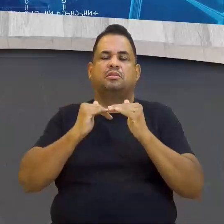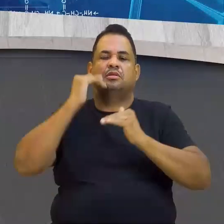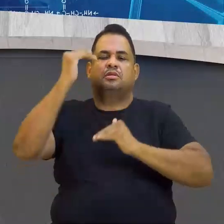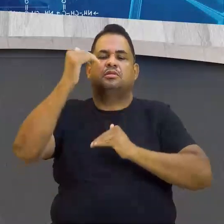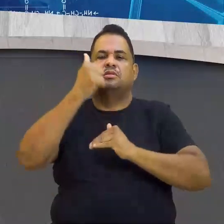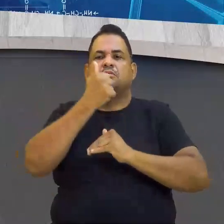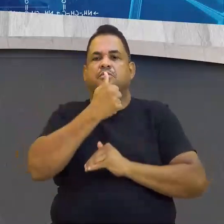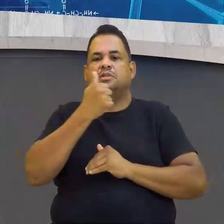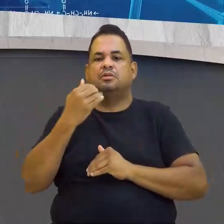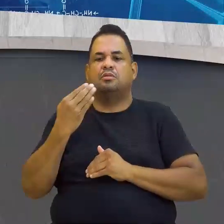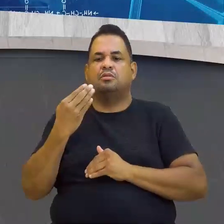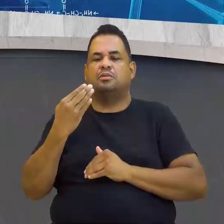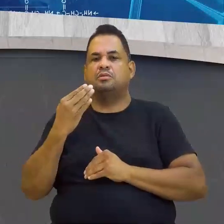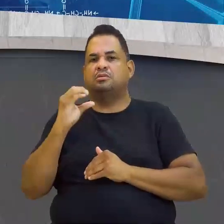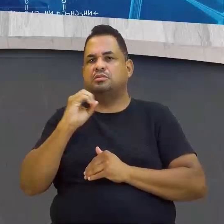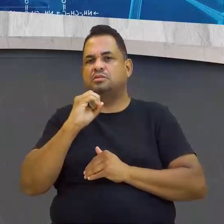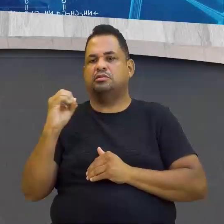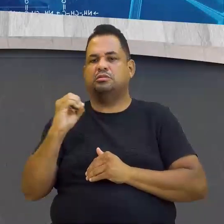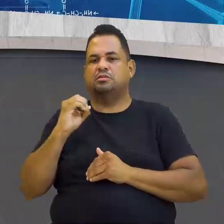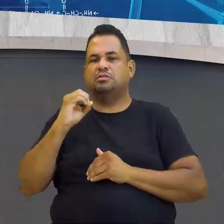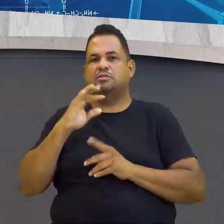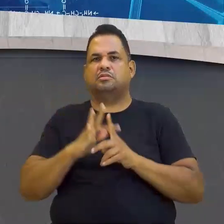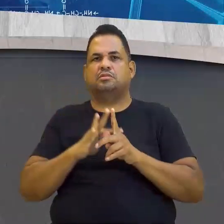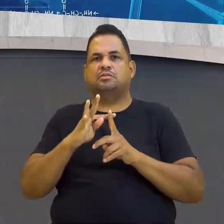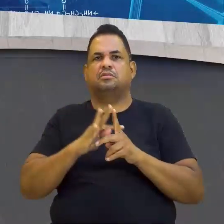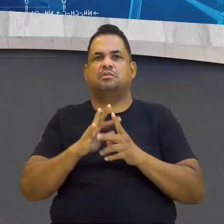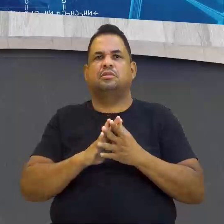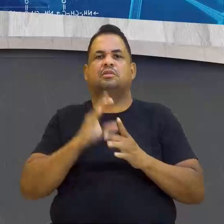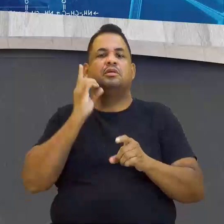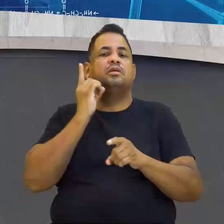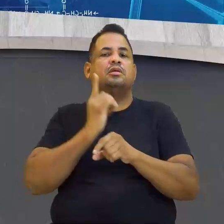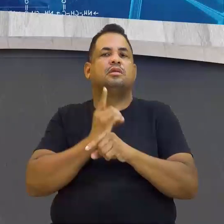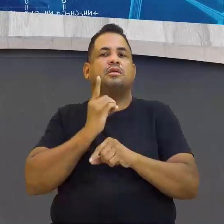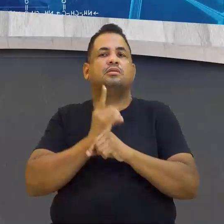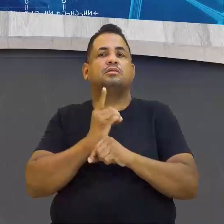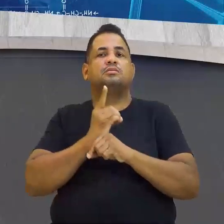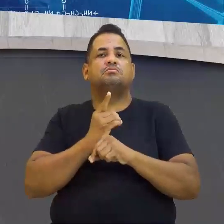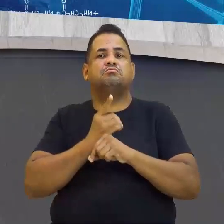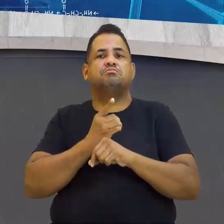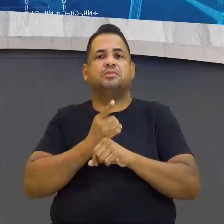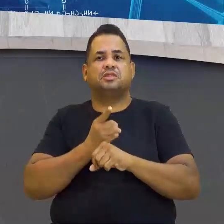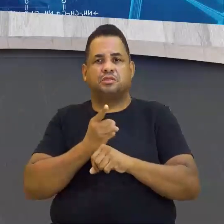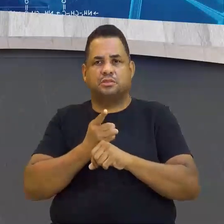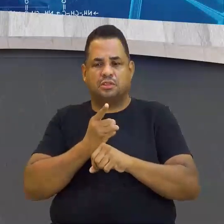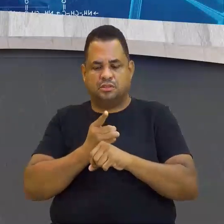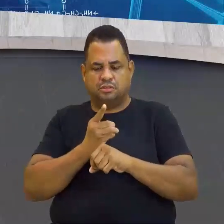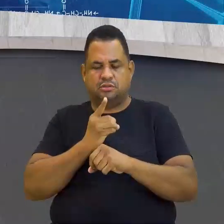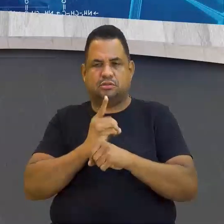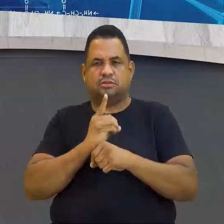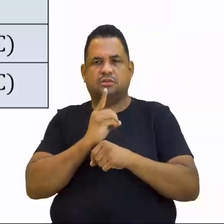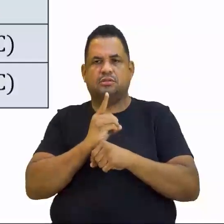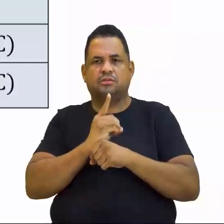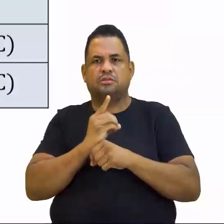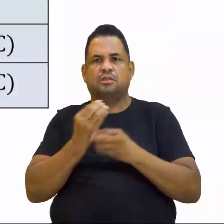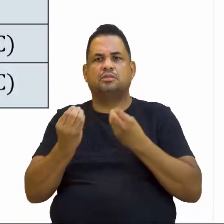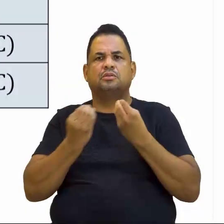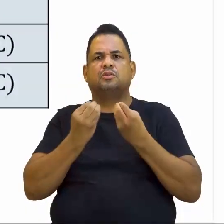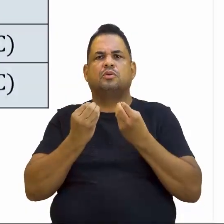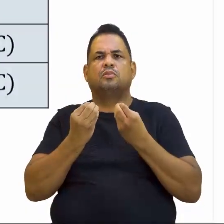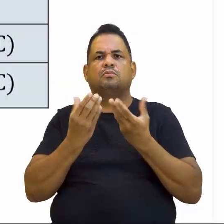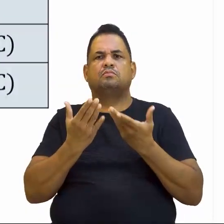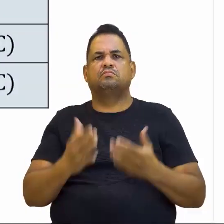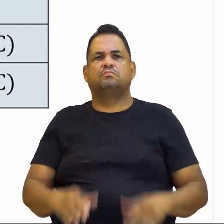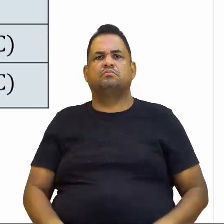1400 graus Celsius. Mas e a densidade desses cloreto de sódio? Como é que é a densidade? Vamos lá para a gente ver